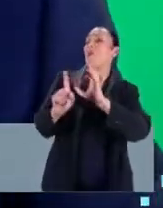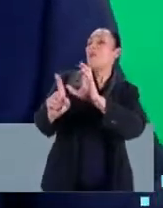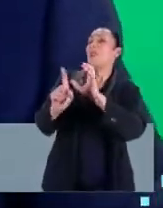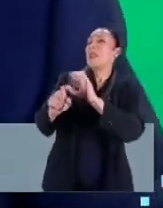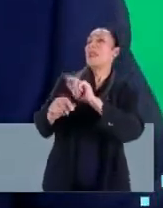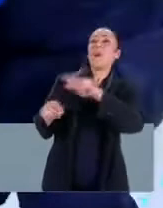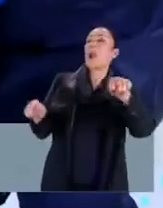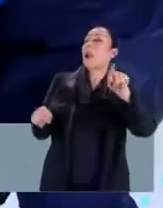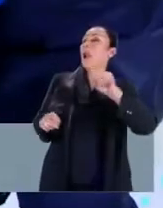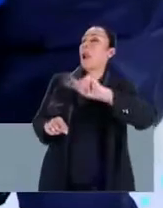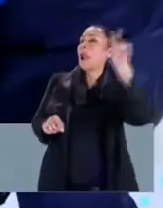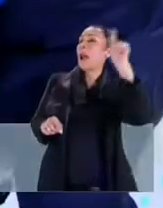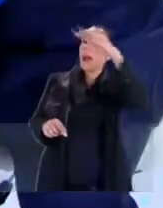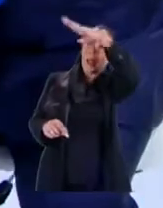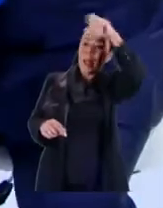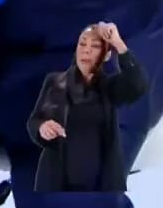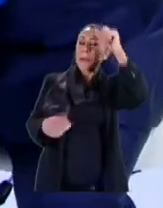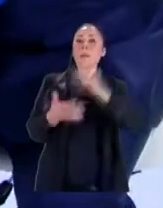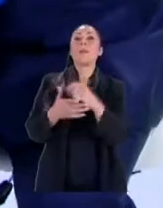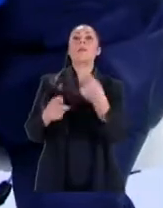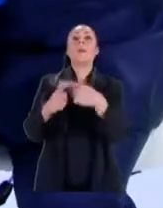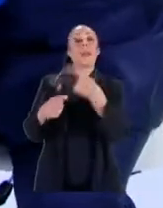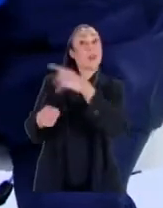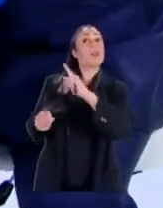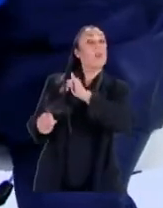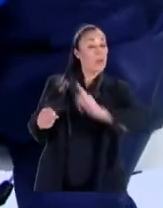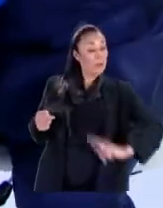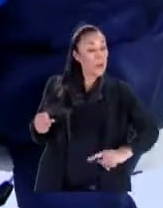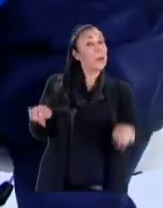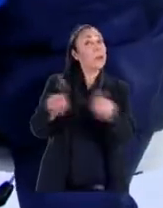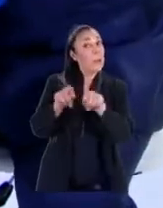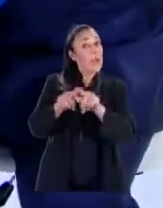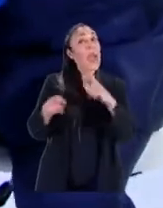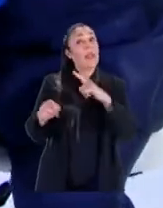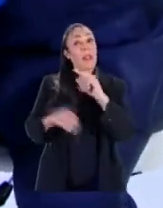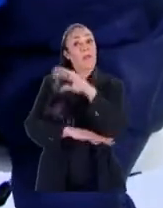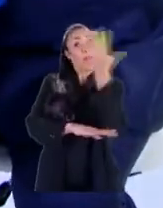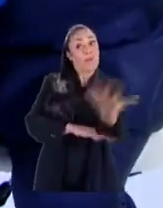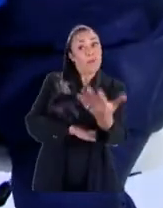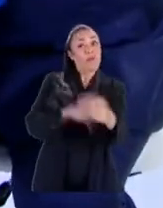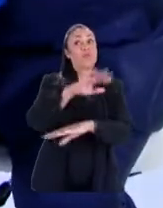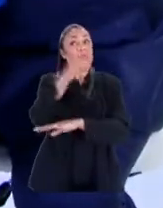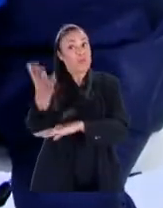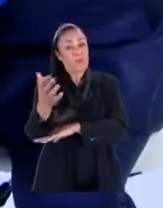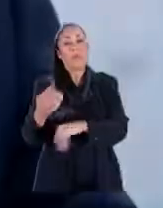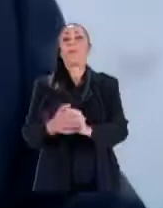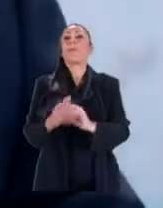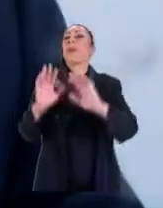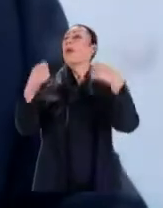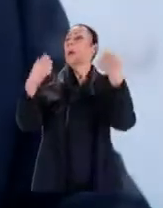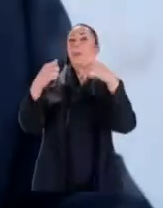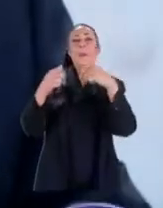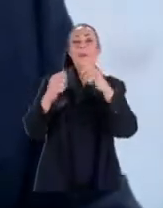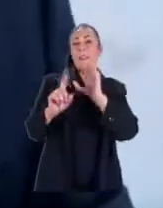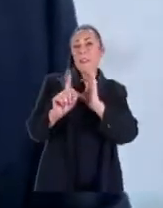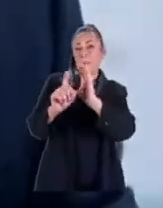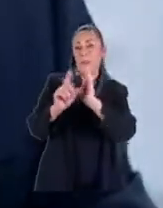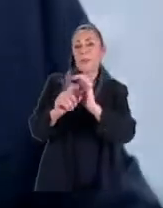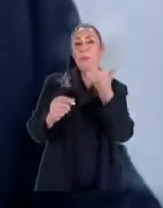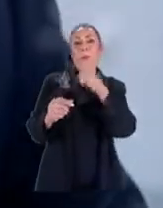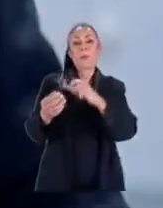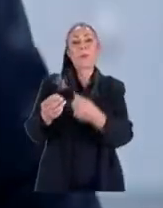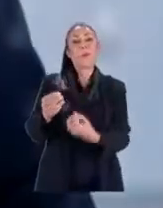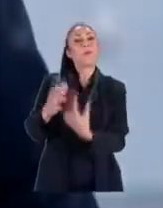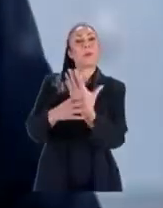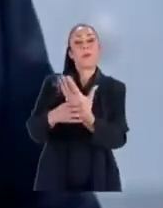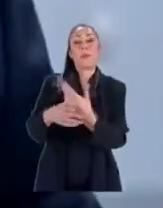na Amazônia? Porque no seu governo também teve primeiro, não é necessário fazer pressão para produzir